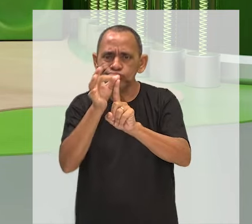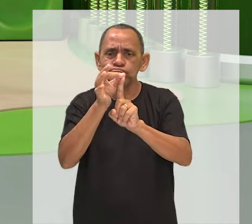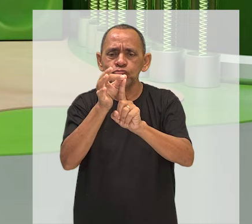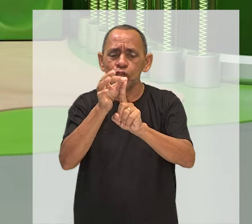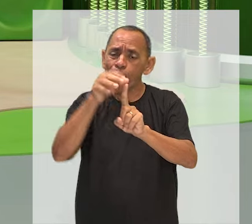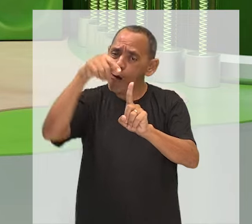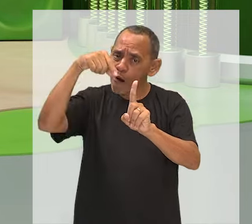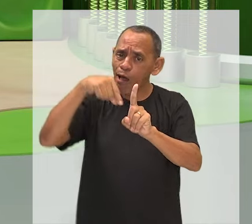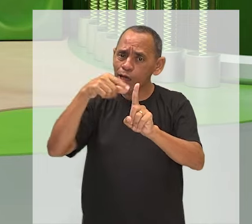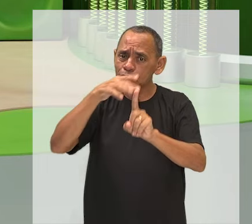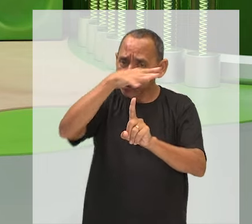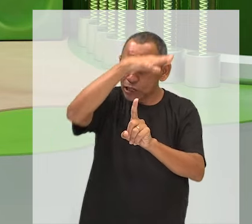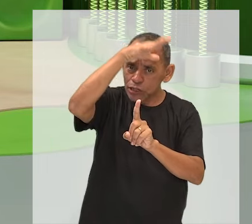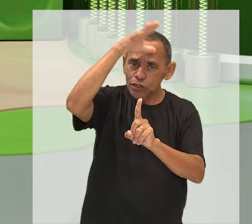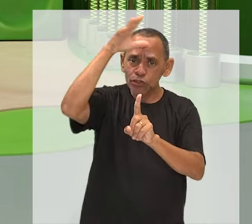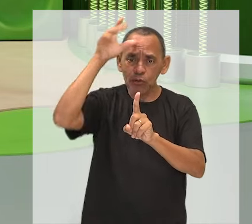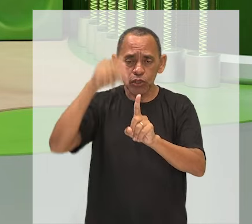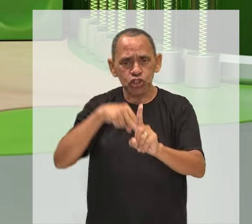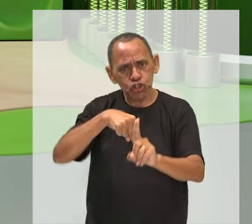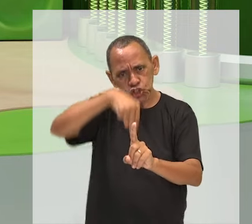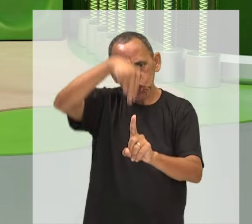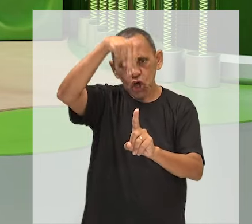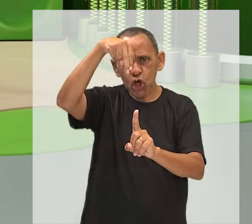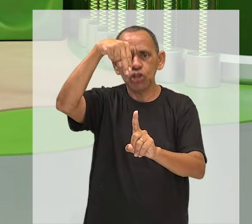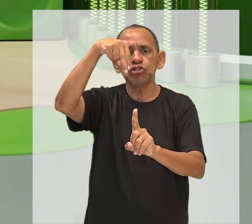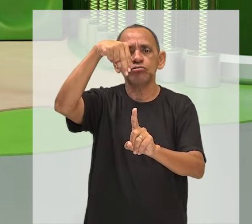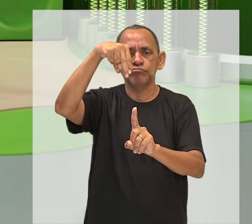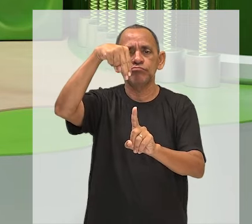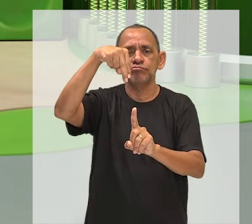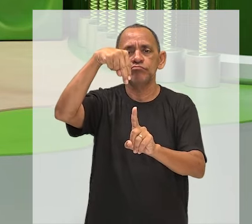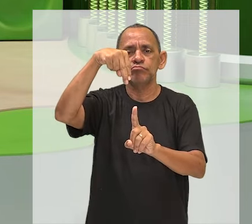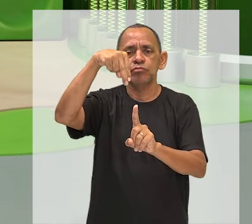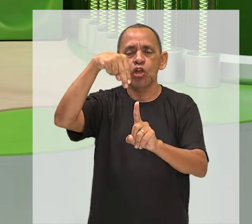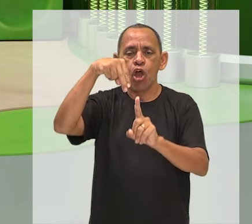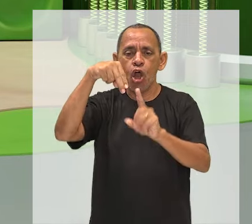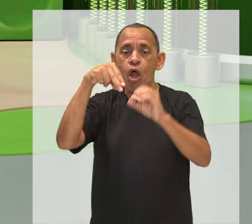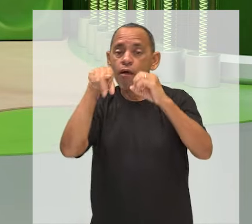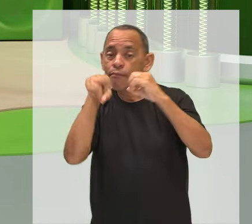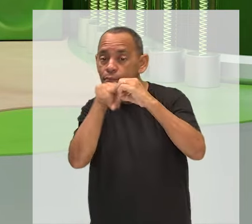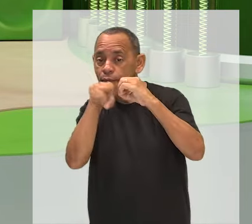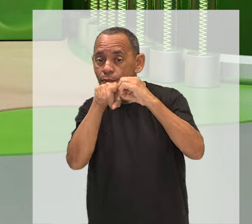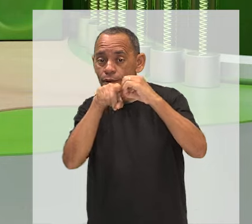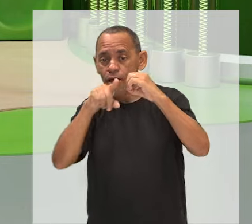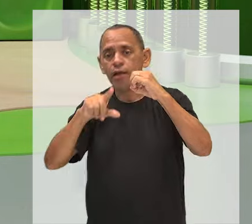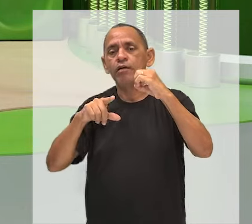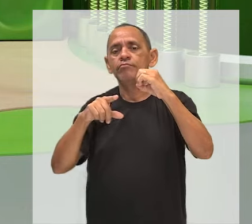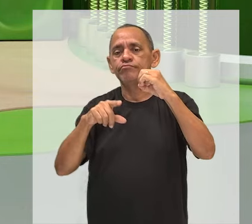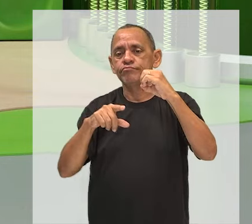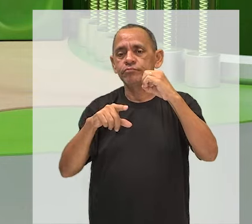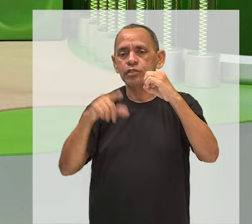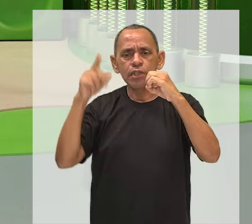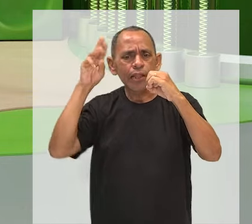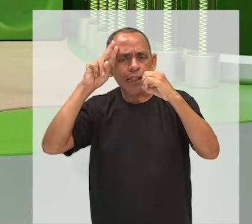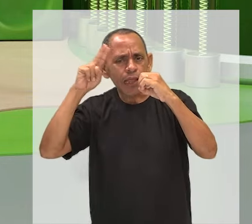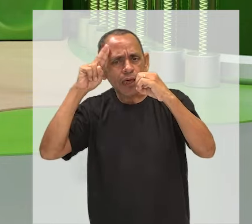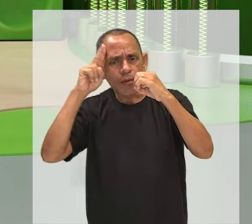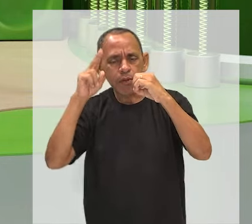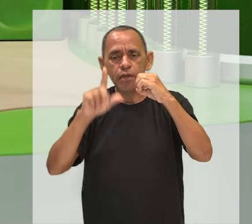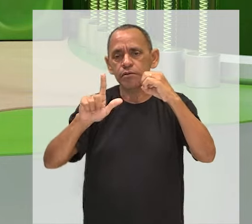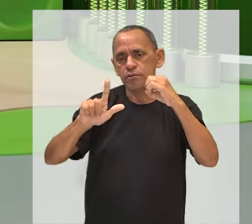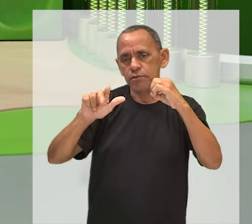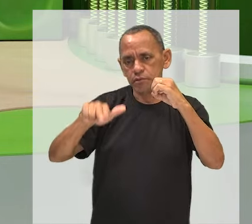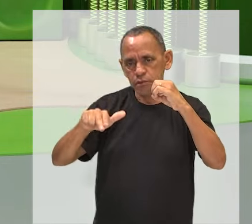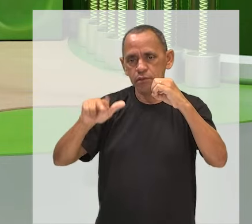nossa região, aqui norte, por exemplo, onde passa a linha do Equador, né? Então, nessa região, a temperatura ela vai ser